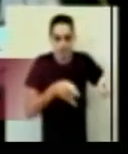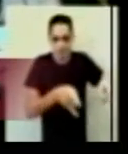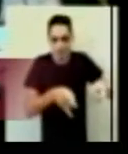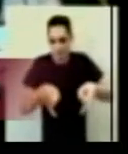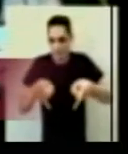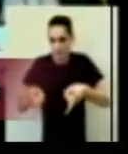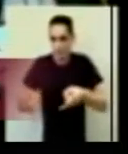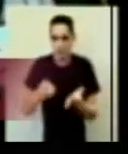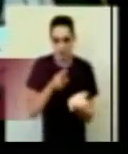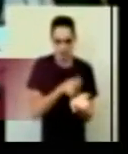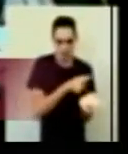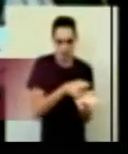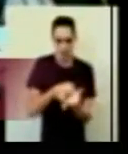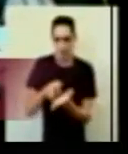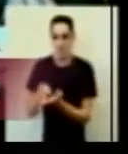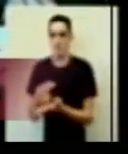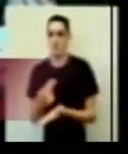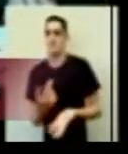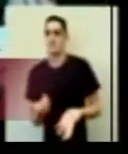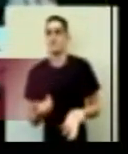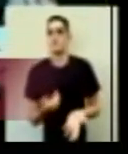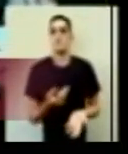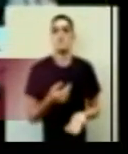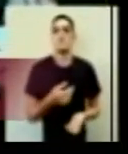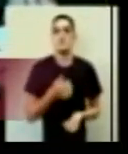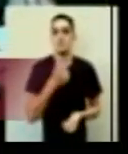de leitos que nós temos